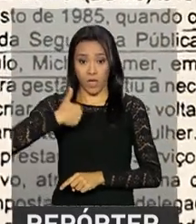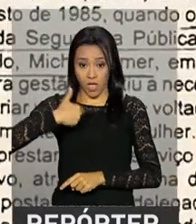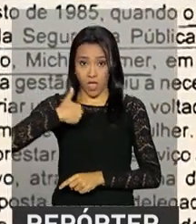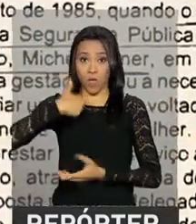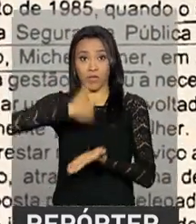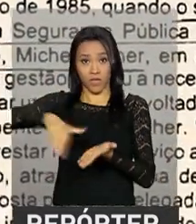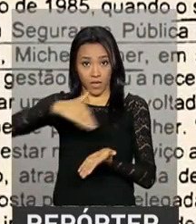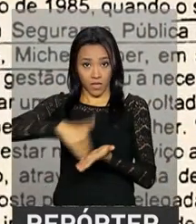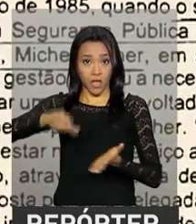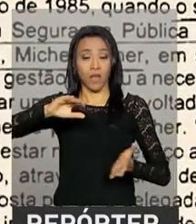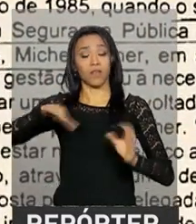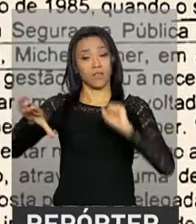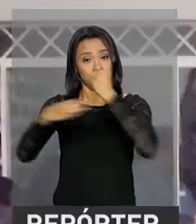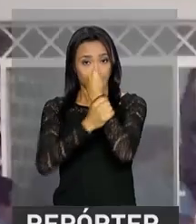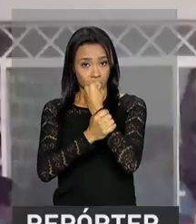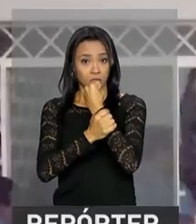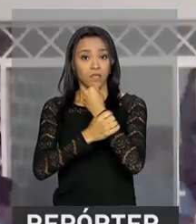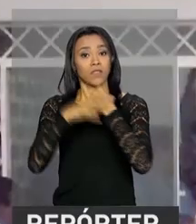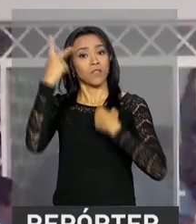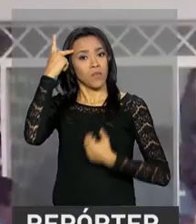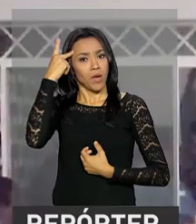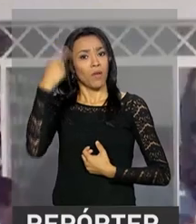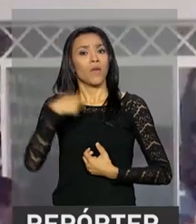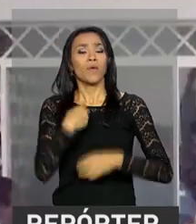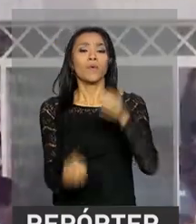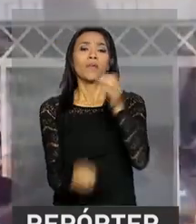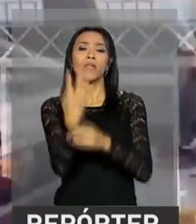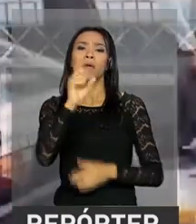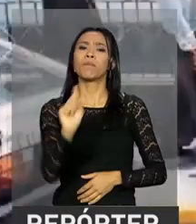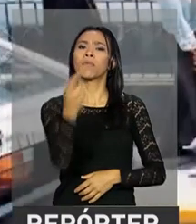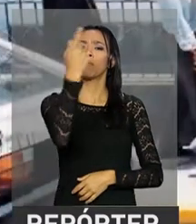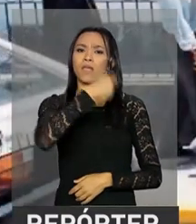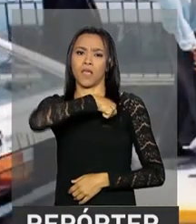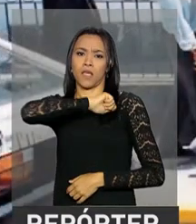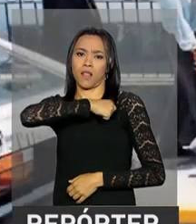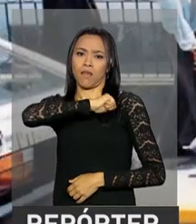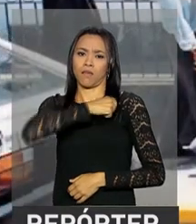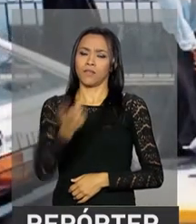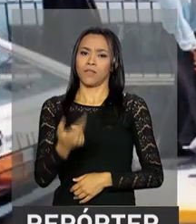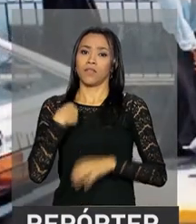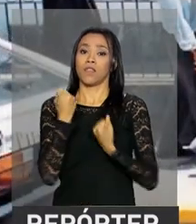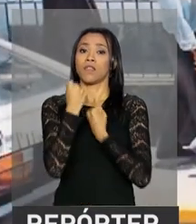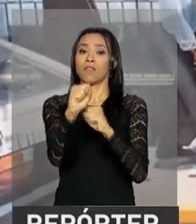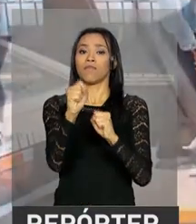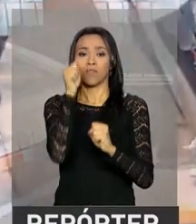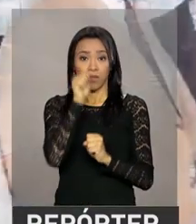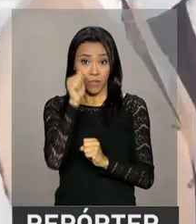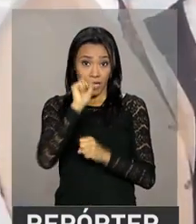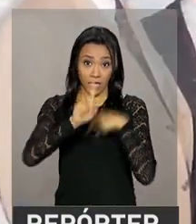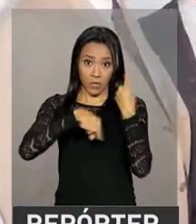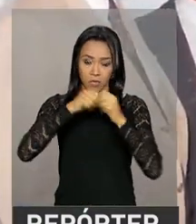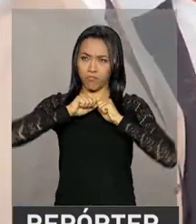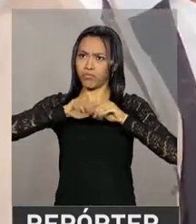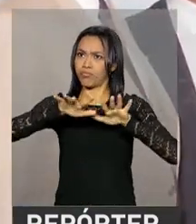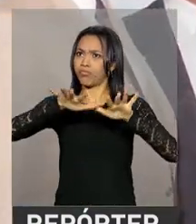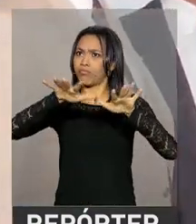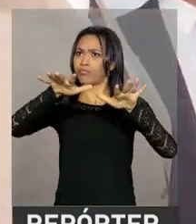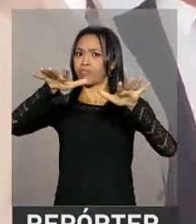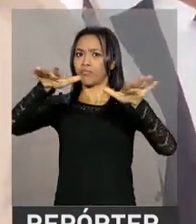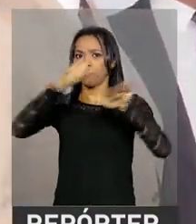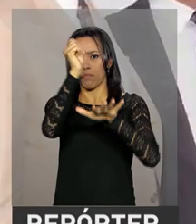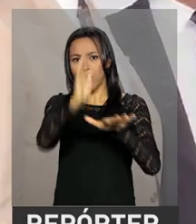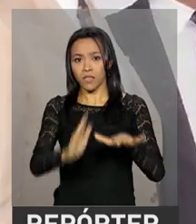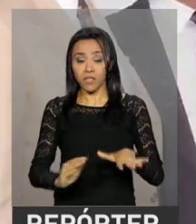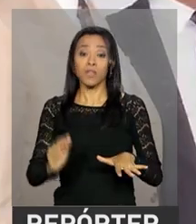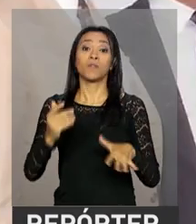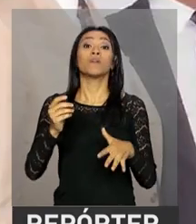secretário da Segurança Pública em São Paulo, eu criei a primeira delegacia de defesa da mulher, que depois teve uma repercussão tão grande que numa